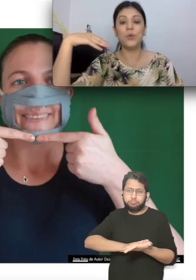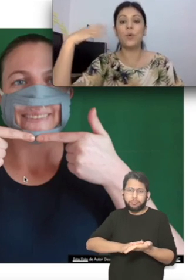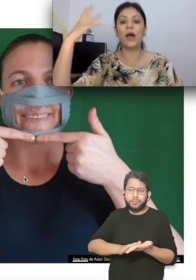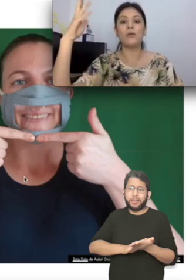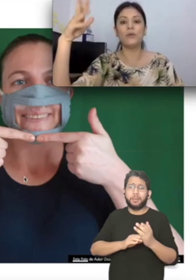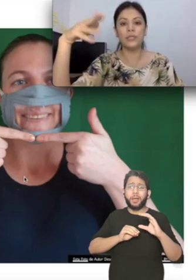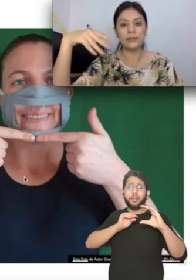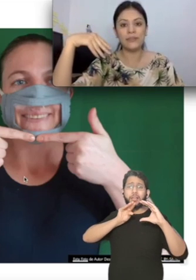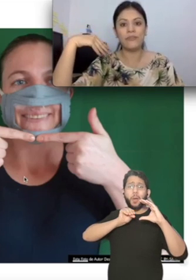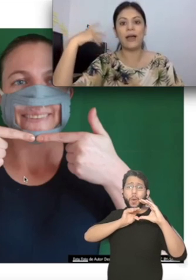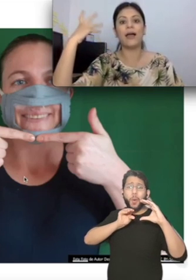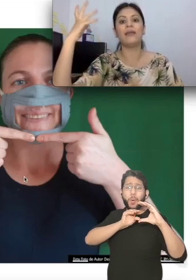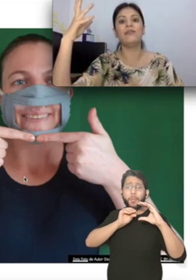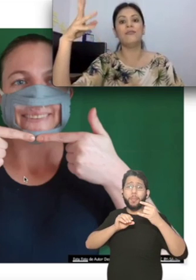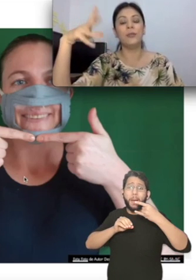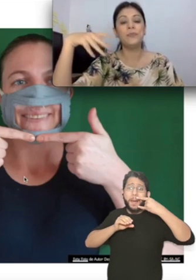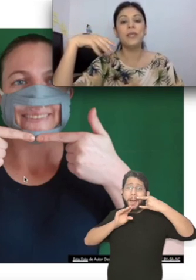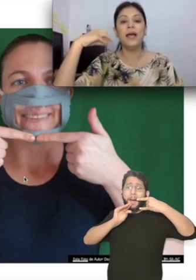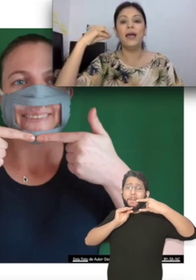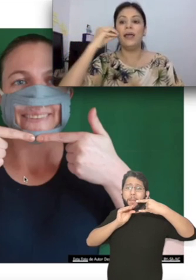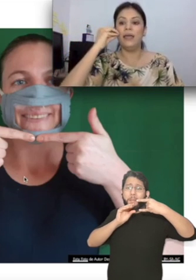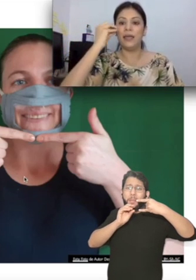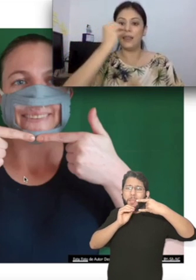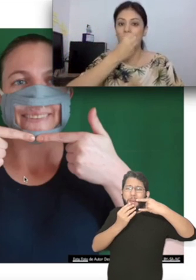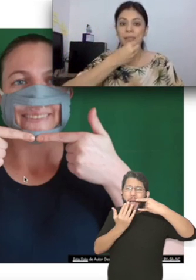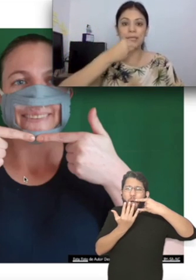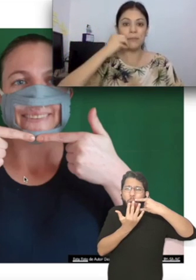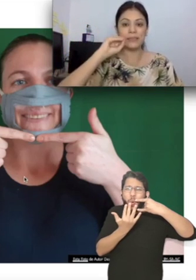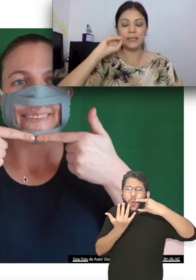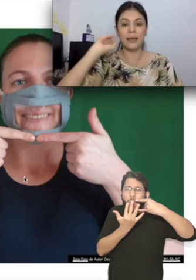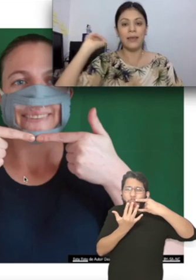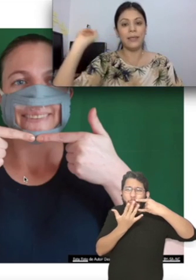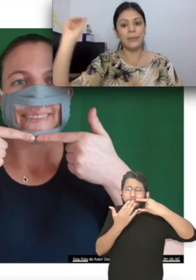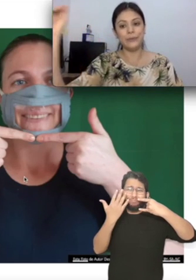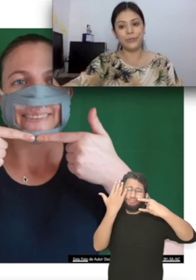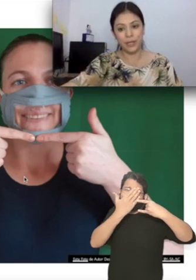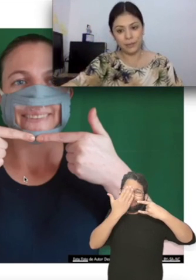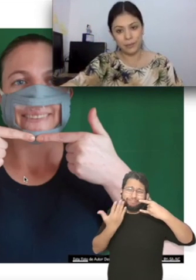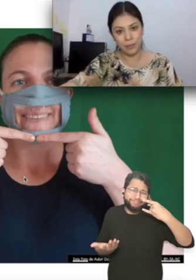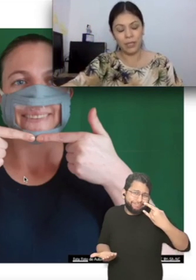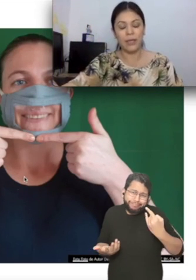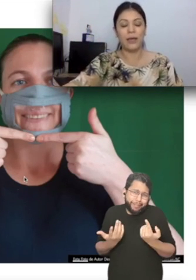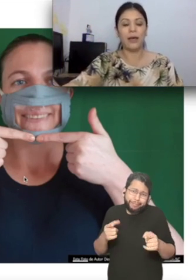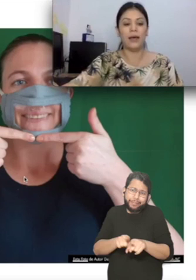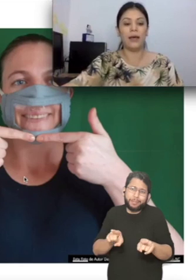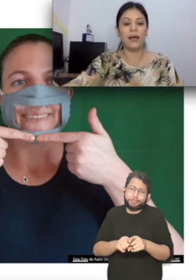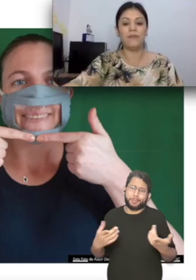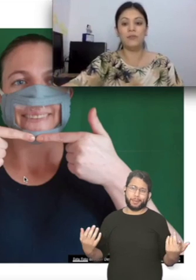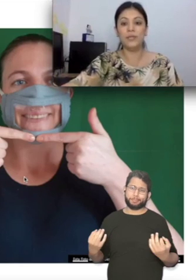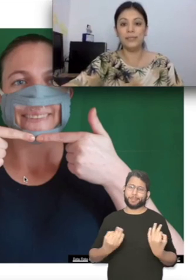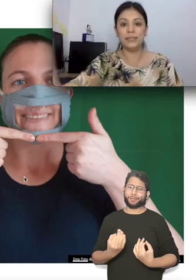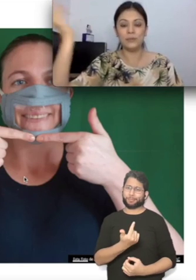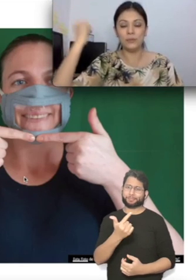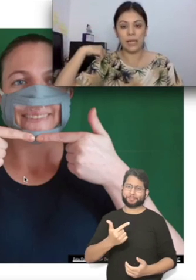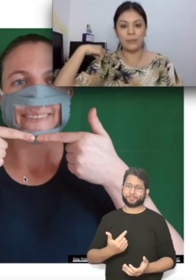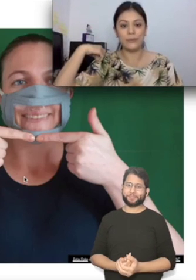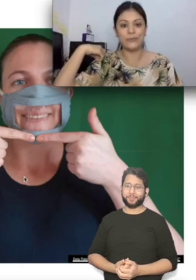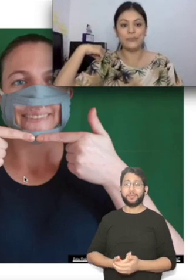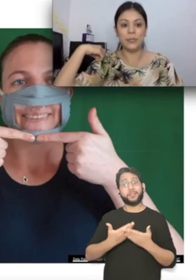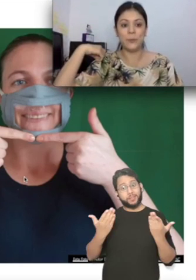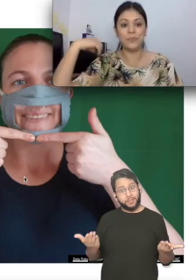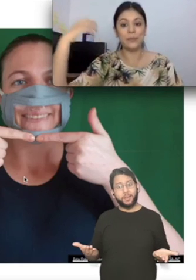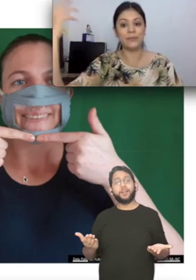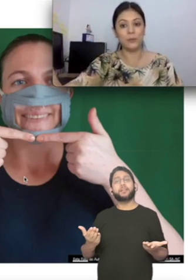mas com o calor da nossa fala, enfim, ela começa a embaçar e prejudicar também a visualização dos